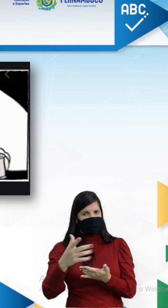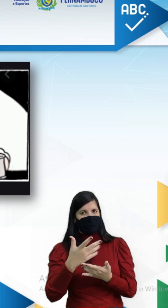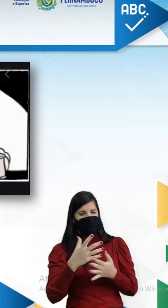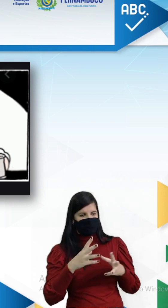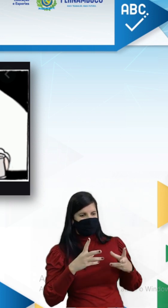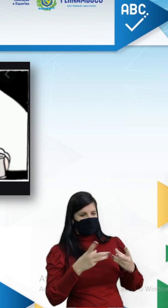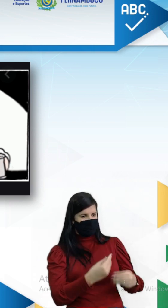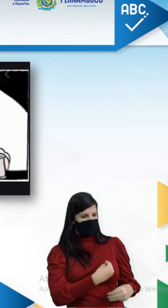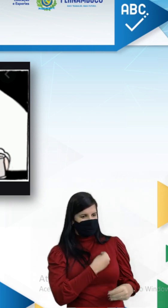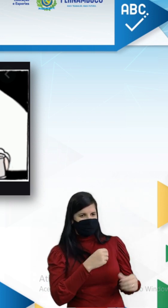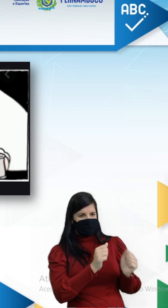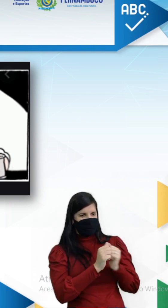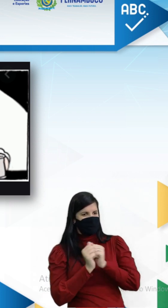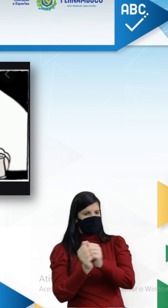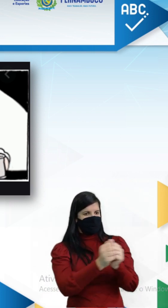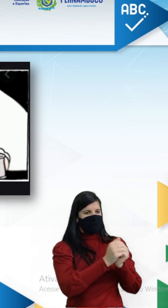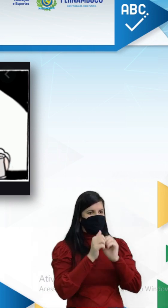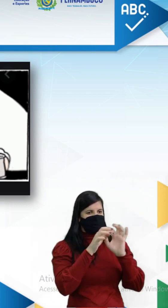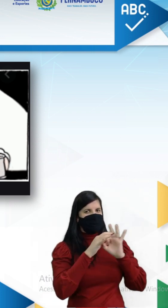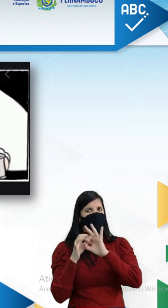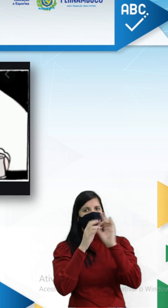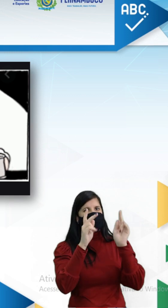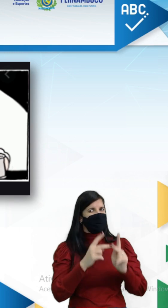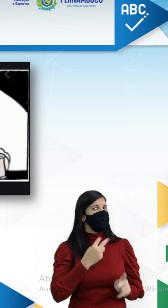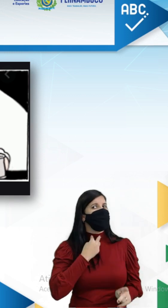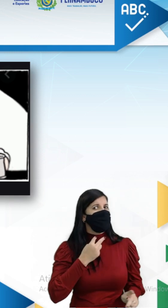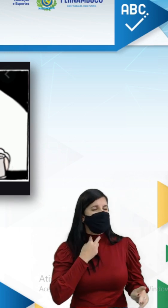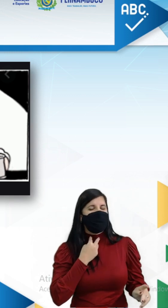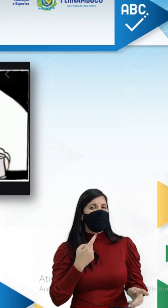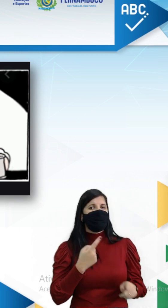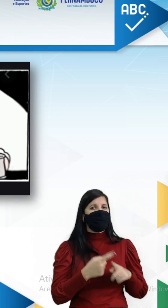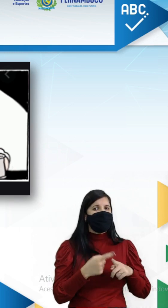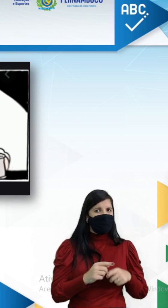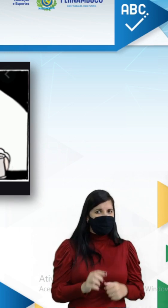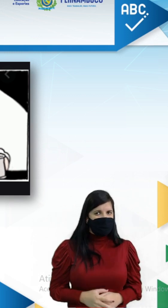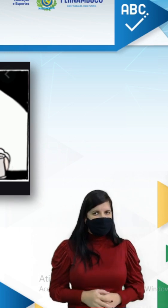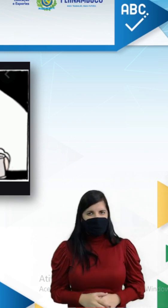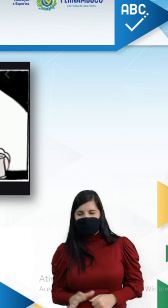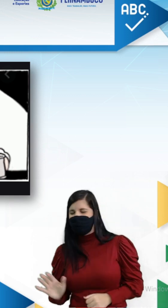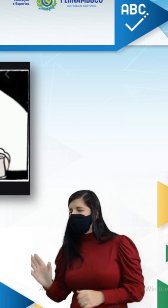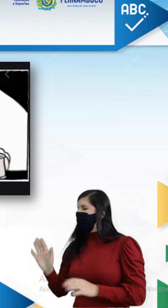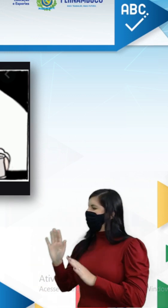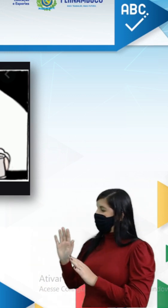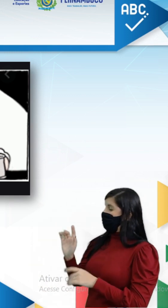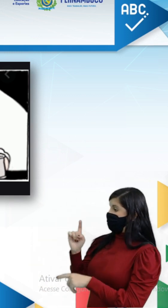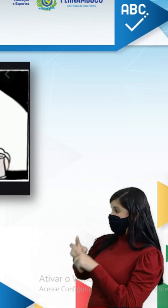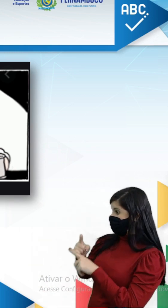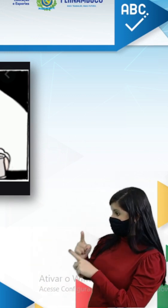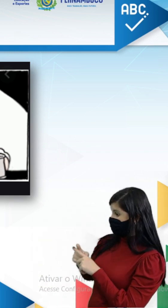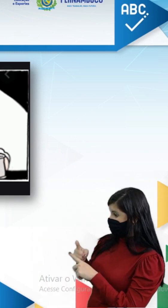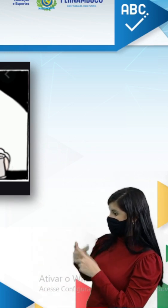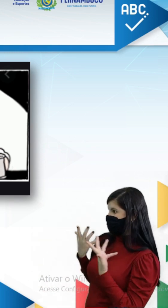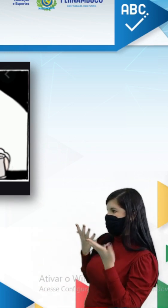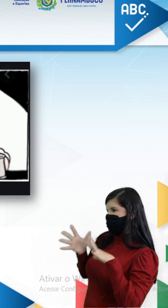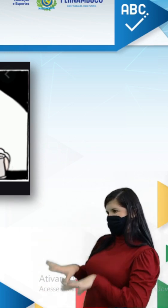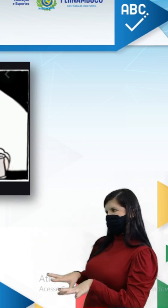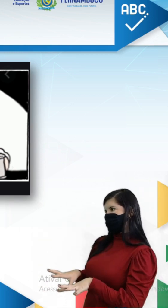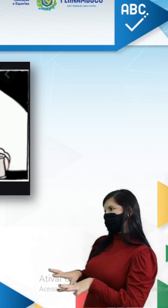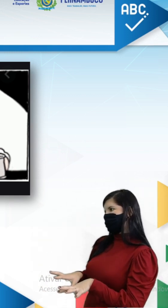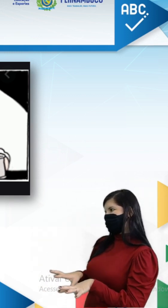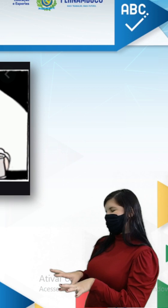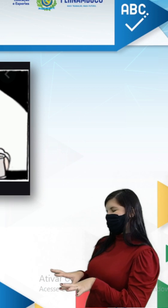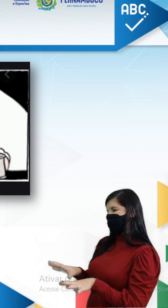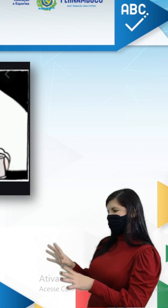todas viverem juntas em paz? O amigo de H pergunta. E ele diz, porque elas se recusam